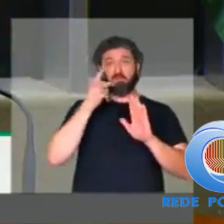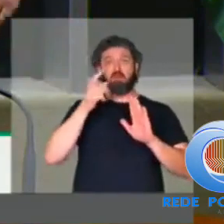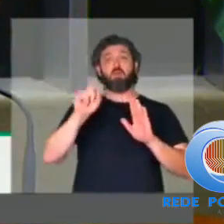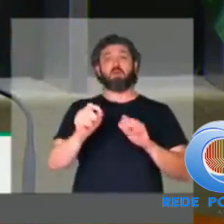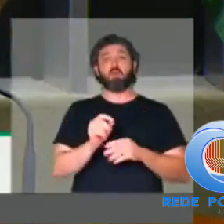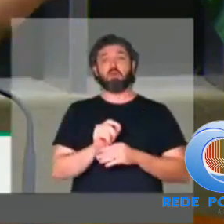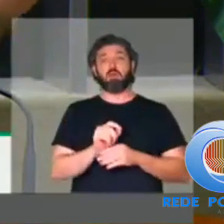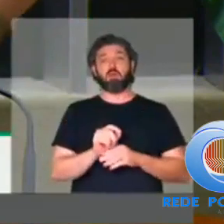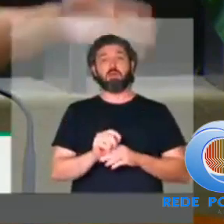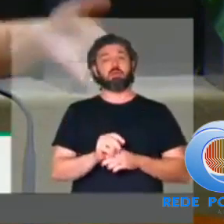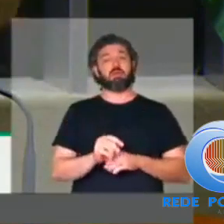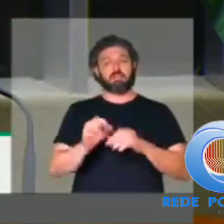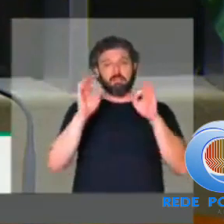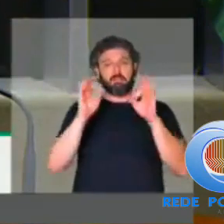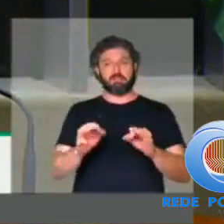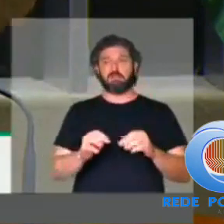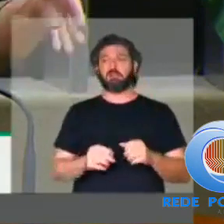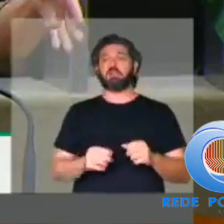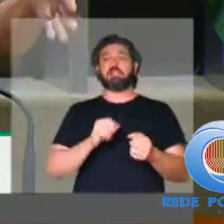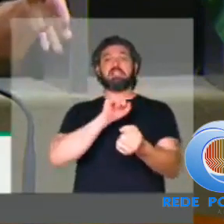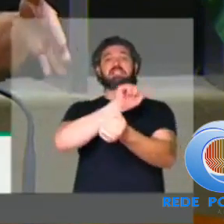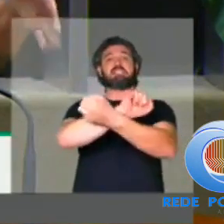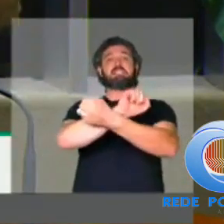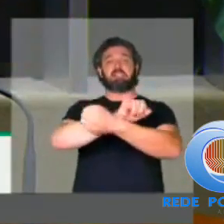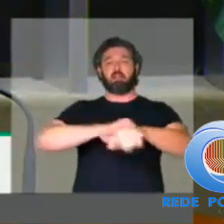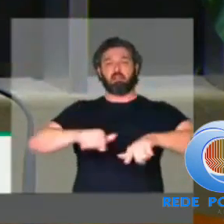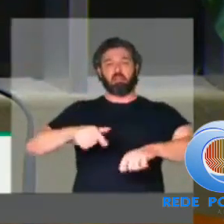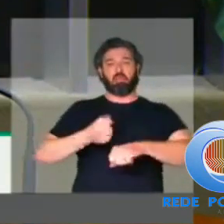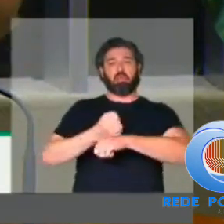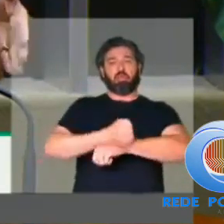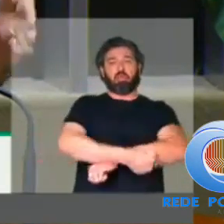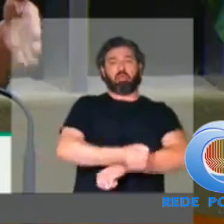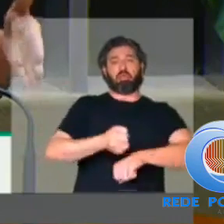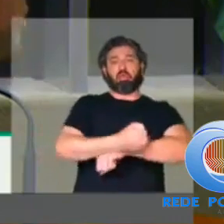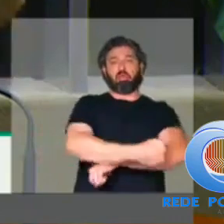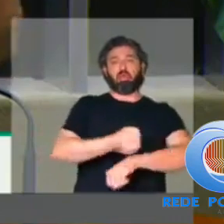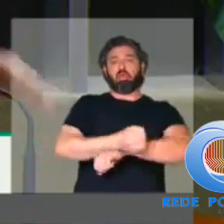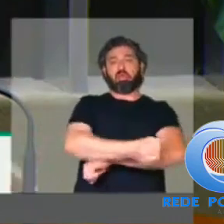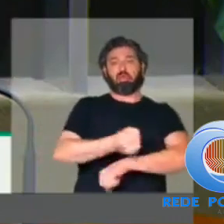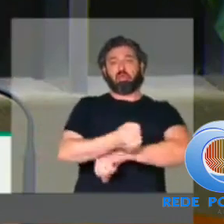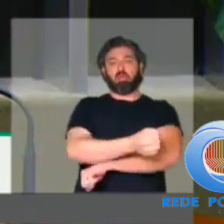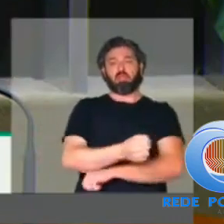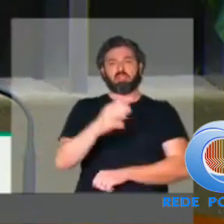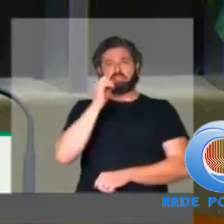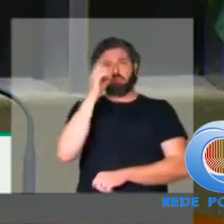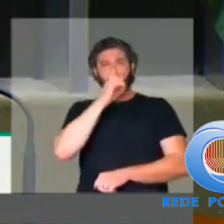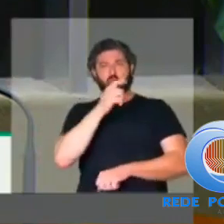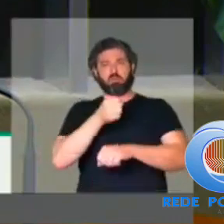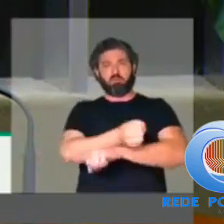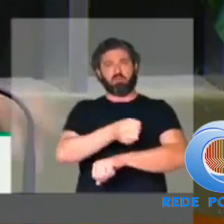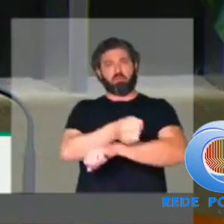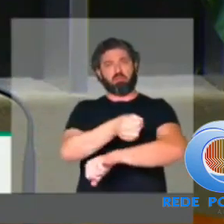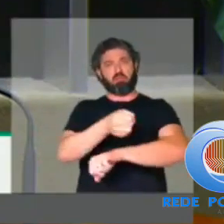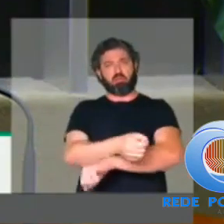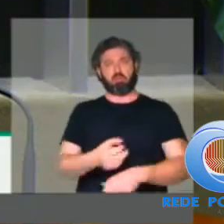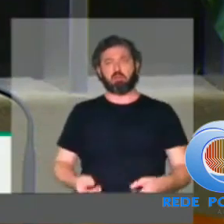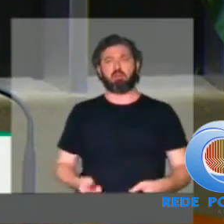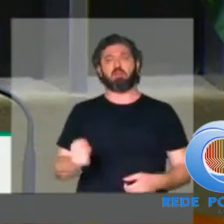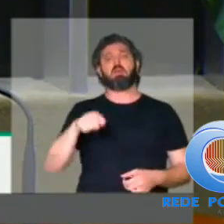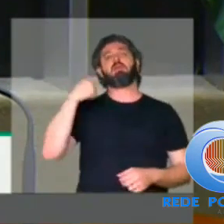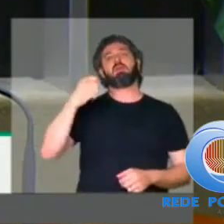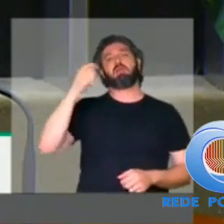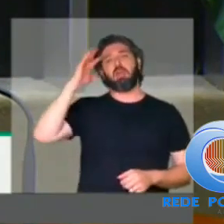vai virar aqui exatamente escravidão, trabalho forçado aos finais de semana.